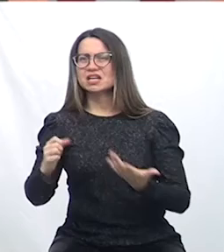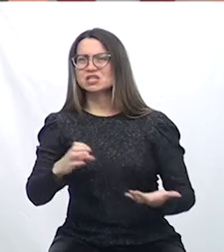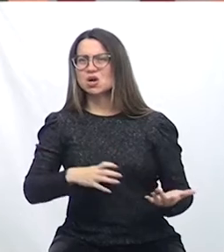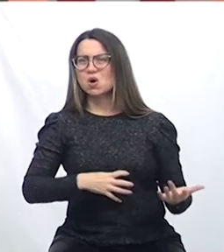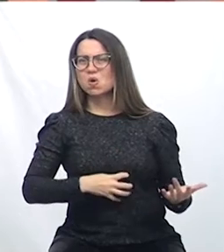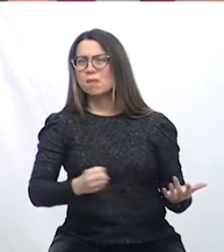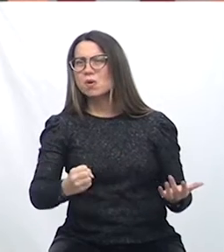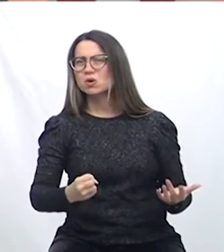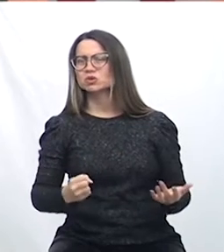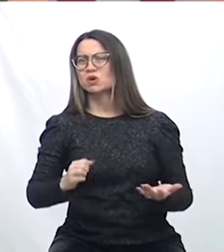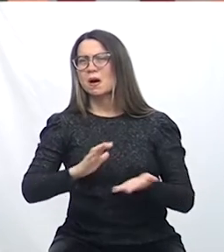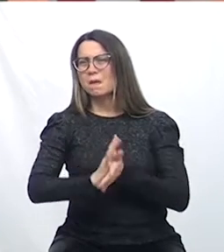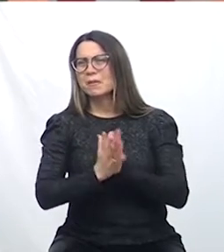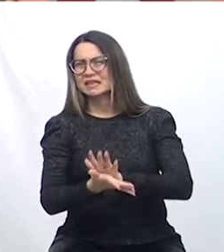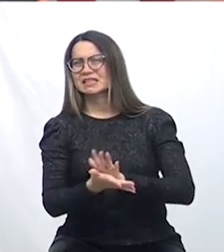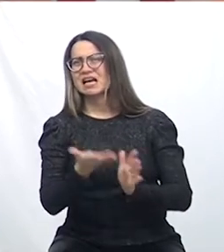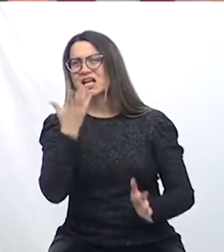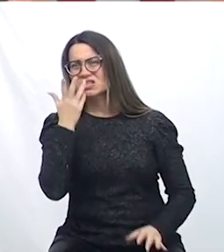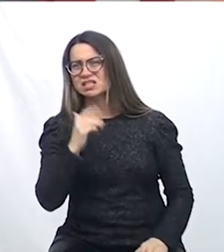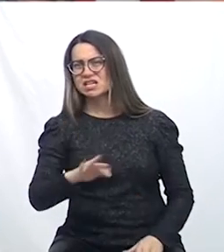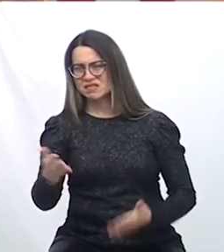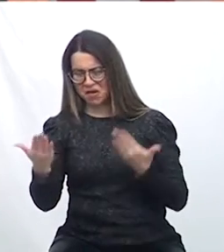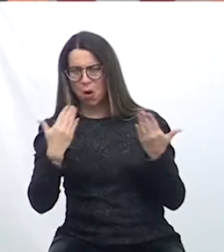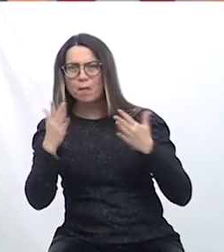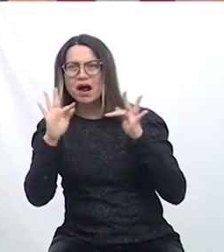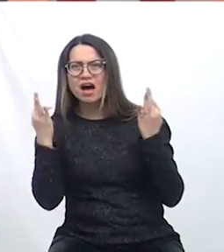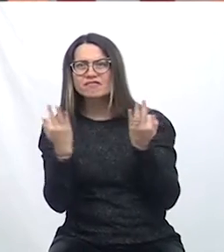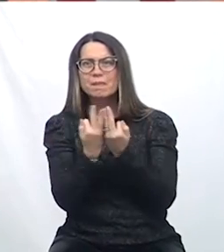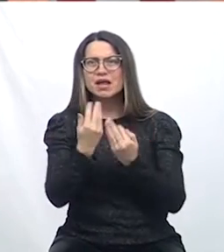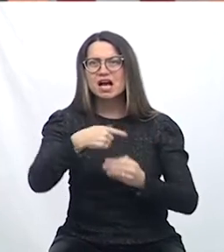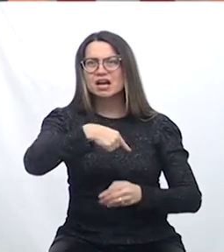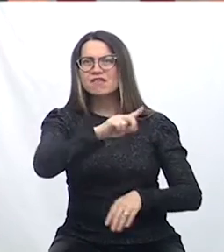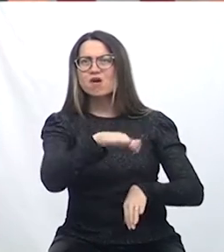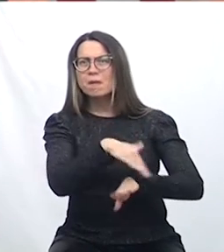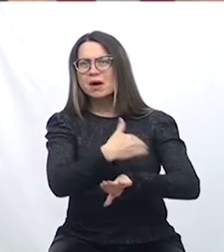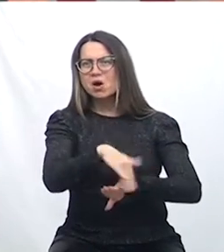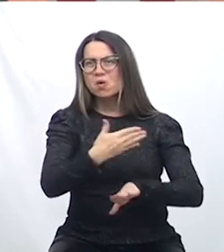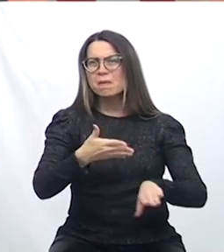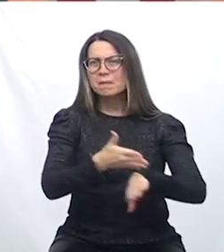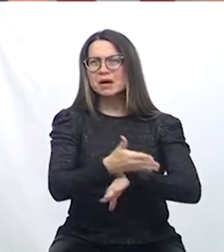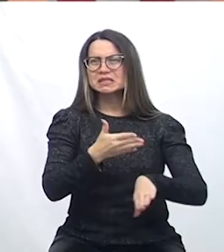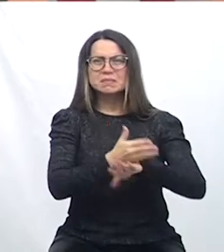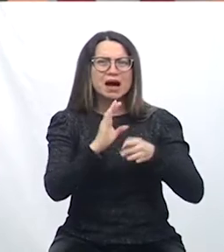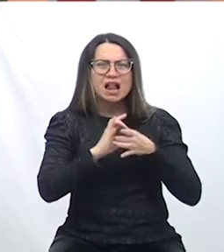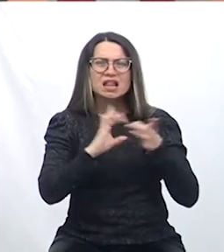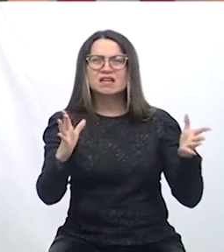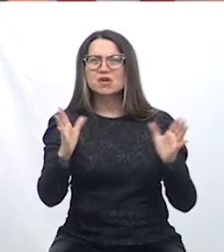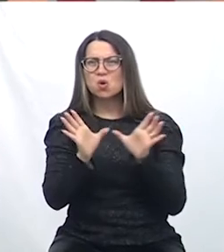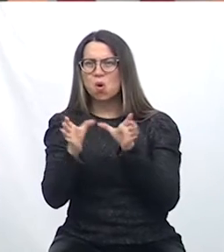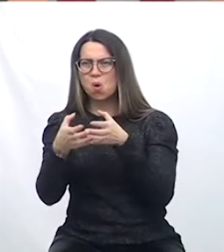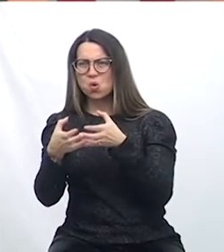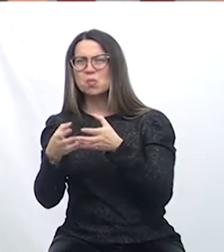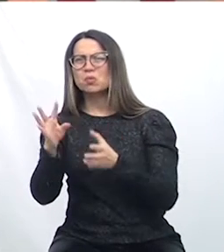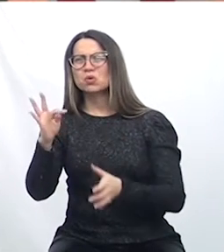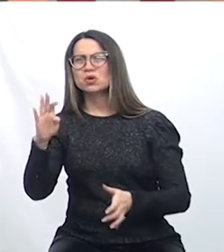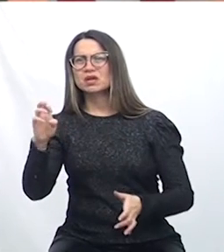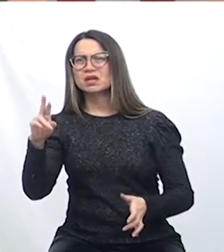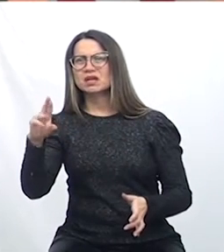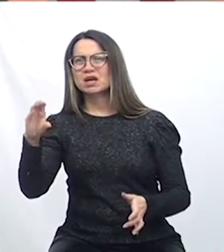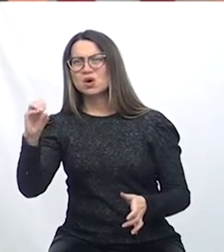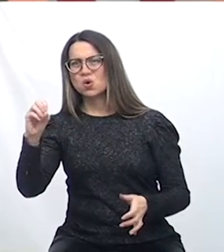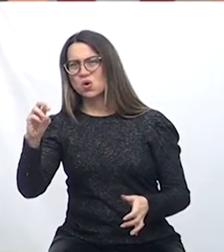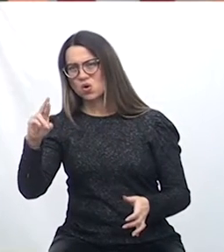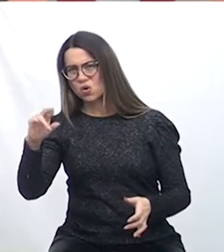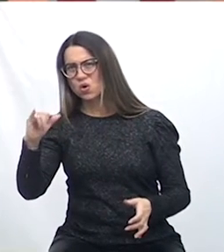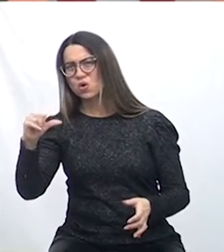crianças, vem comparar essas famílias que foram para a rua com esse grupo de terrorismo. Isso, eu estou falando isso